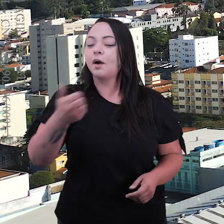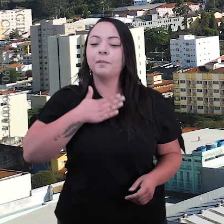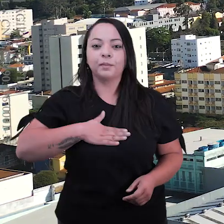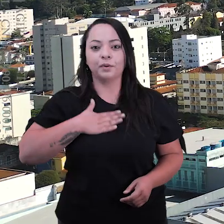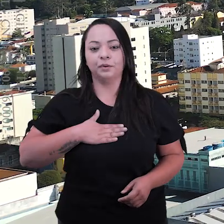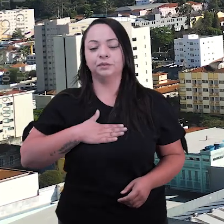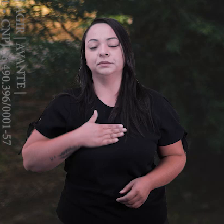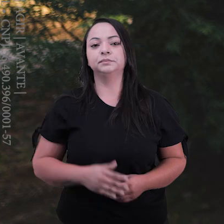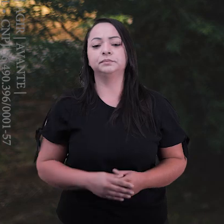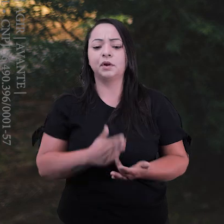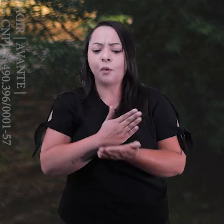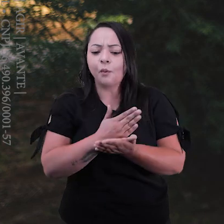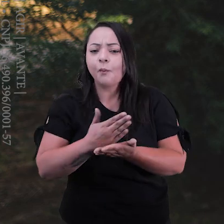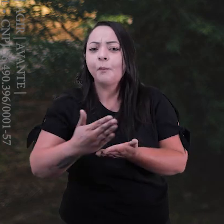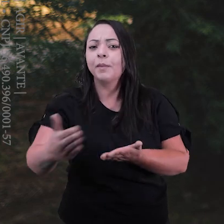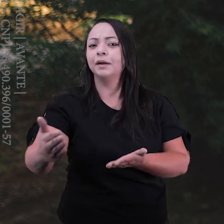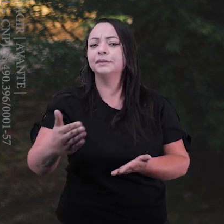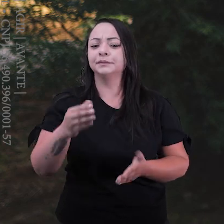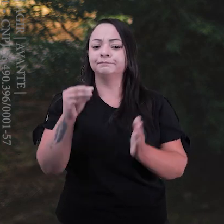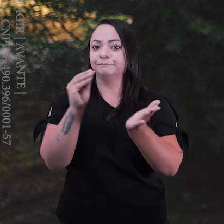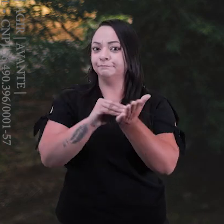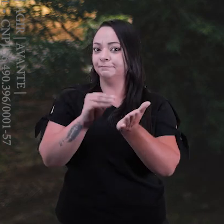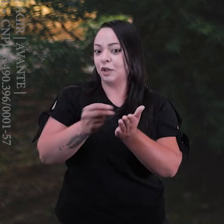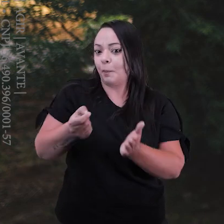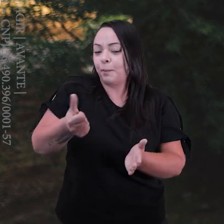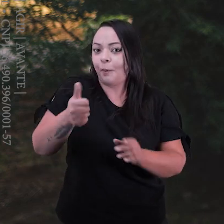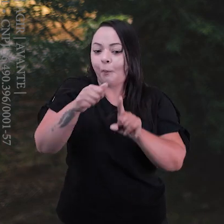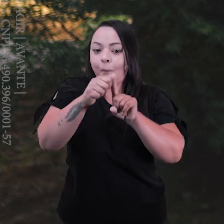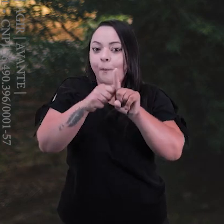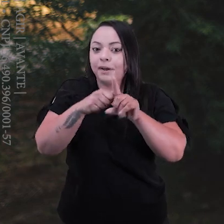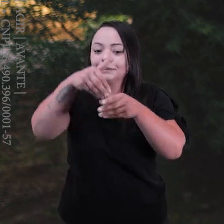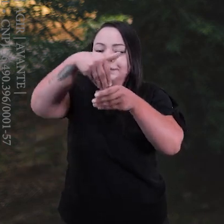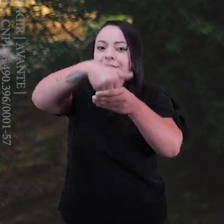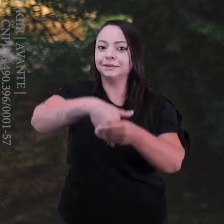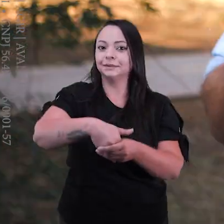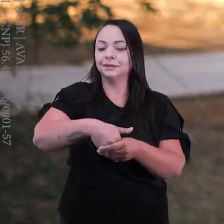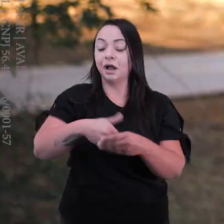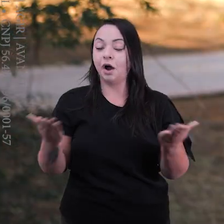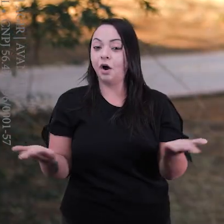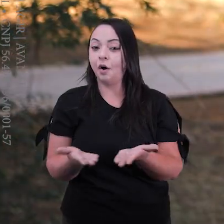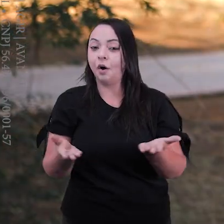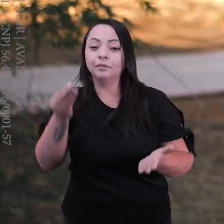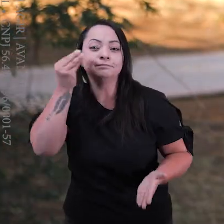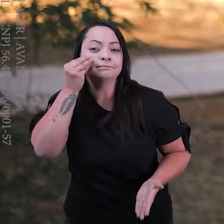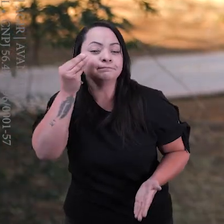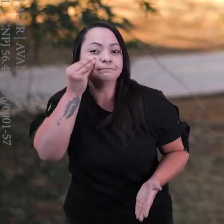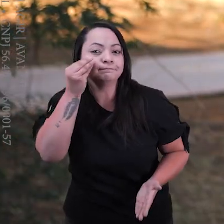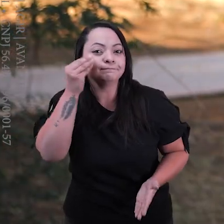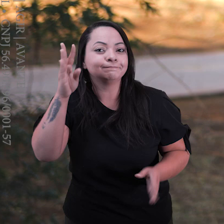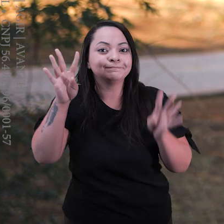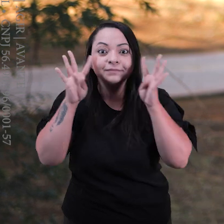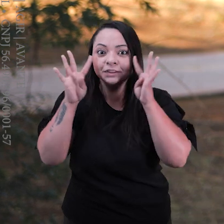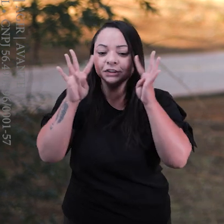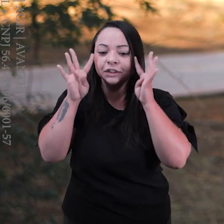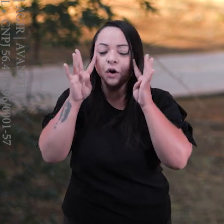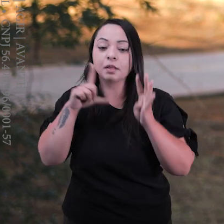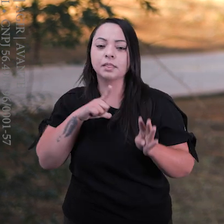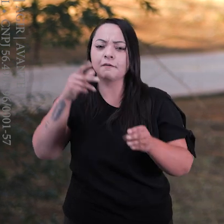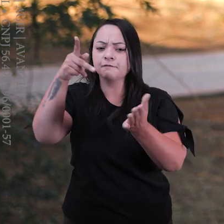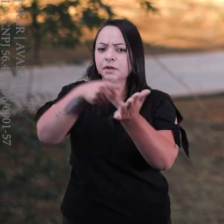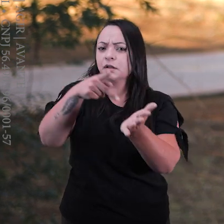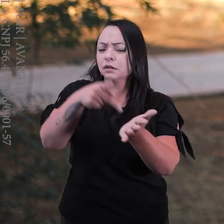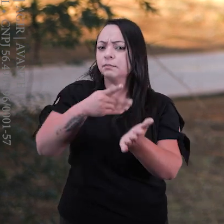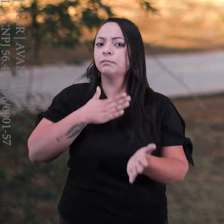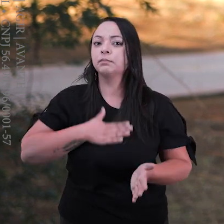Poços melhorar. Foi dada a largada, pessoal. Falta pouco mais de um mês pra eleição. E essa é a hora de prestar muita atenção e quem